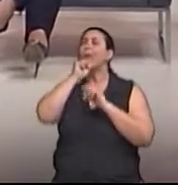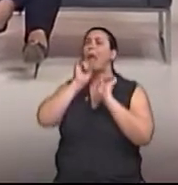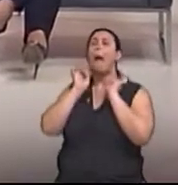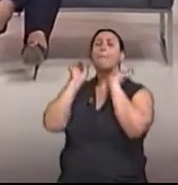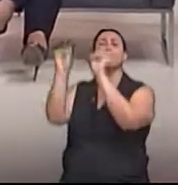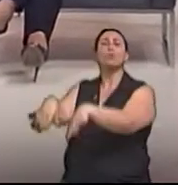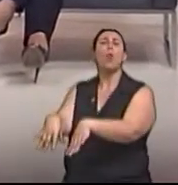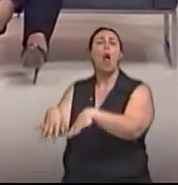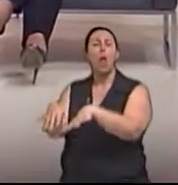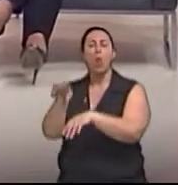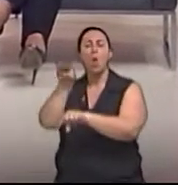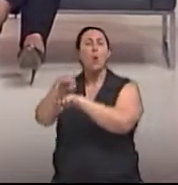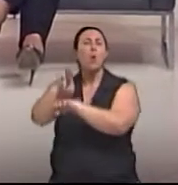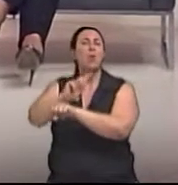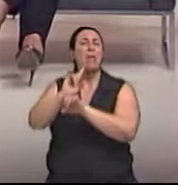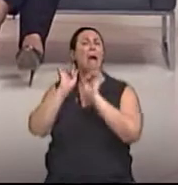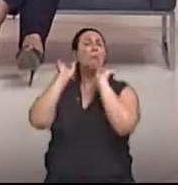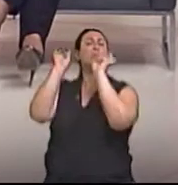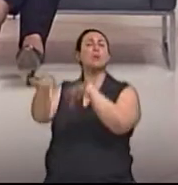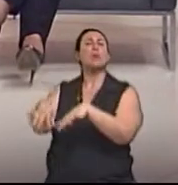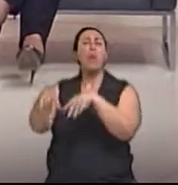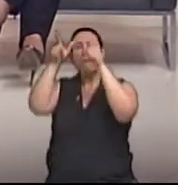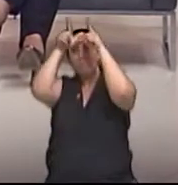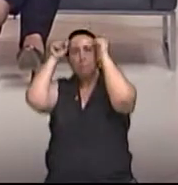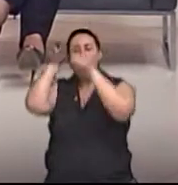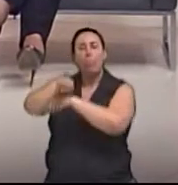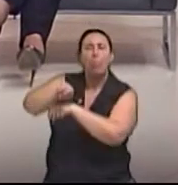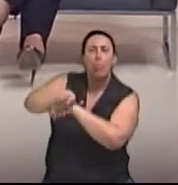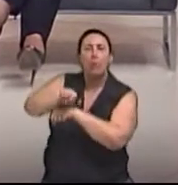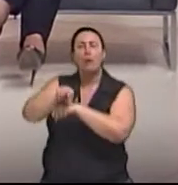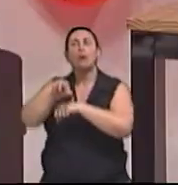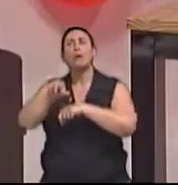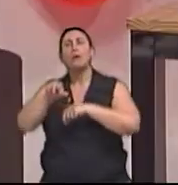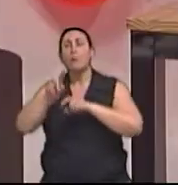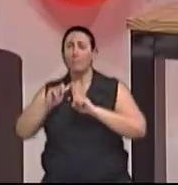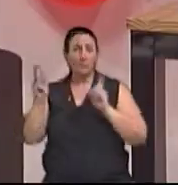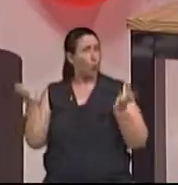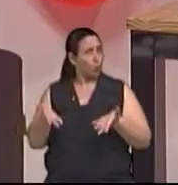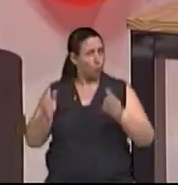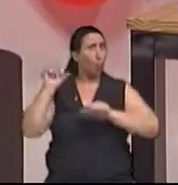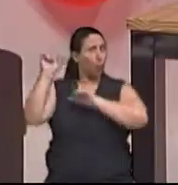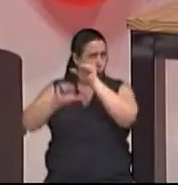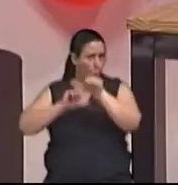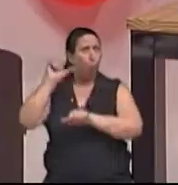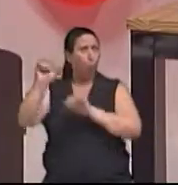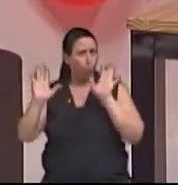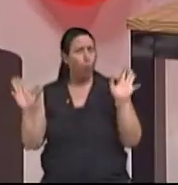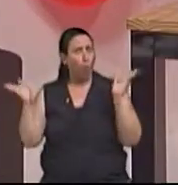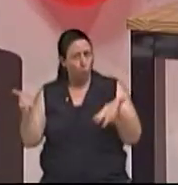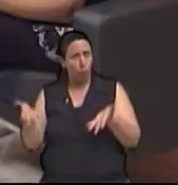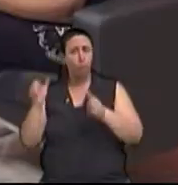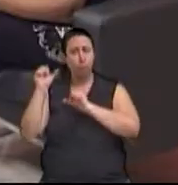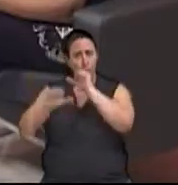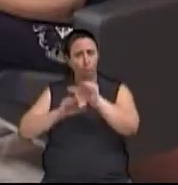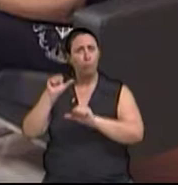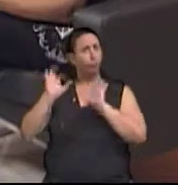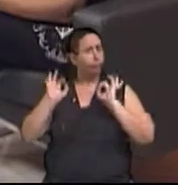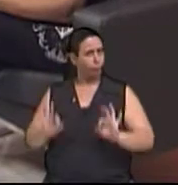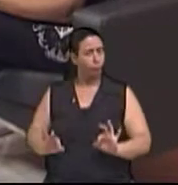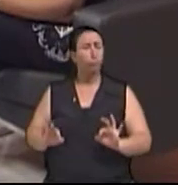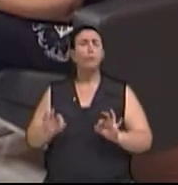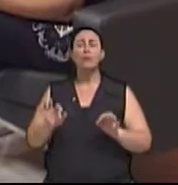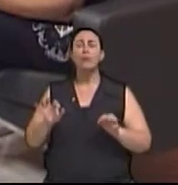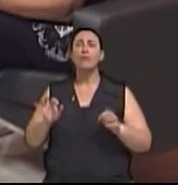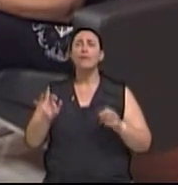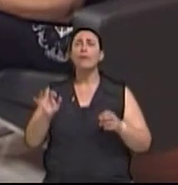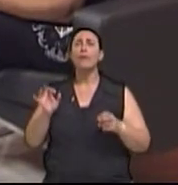família aí o abandonado foi pro asilo hoje não é mais nada disso mudou completamente né